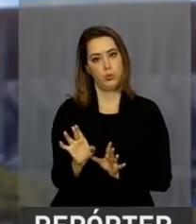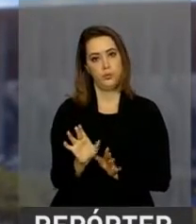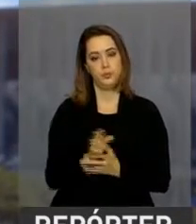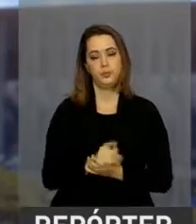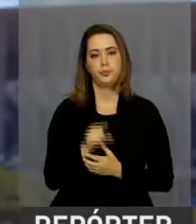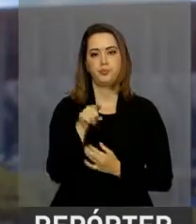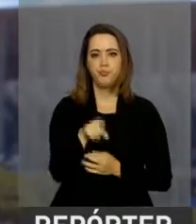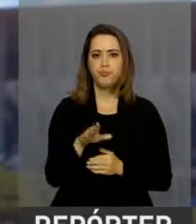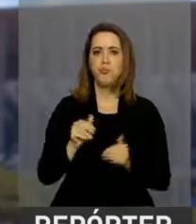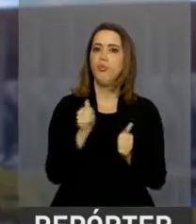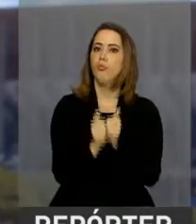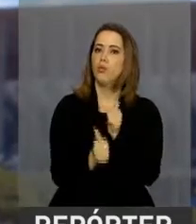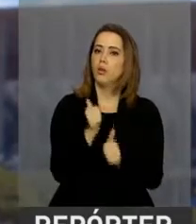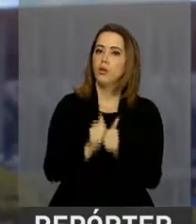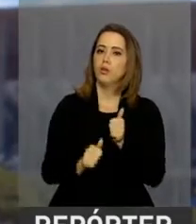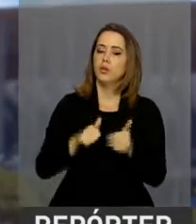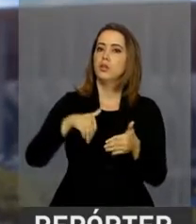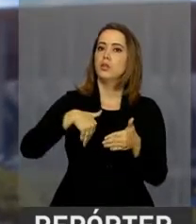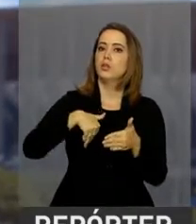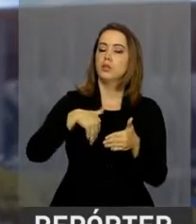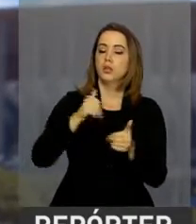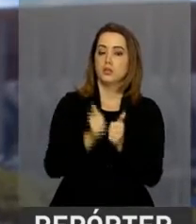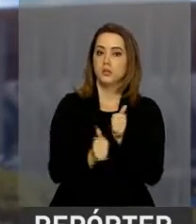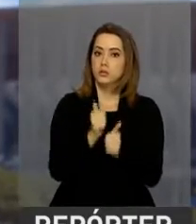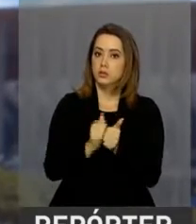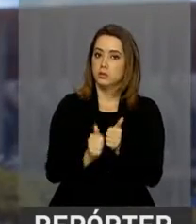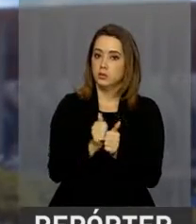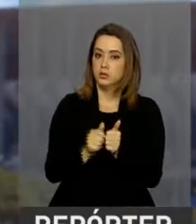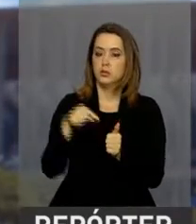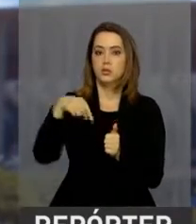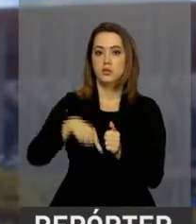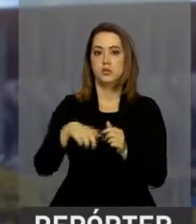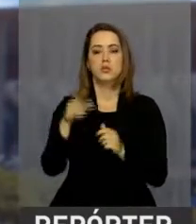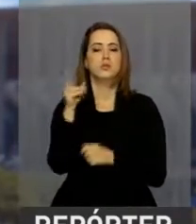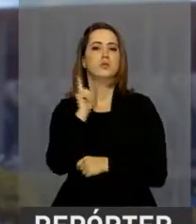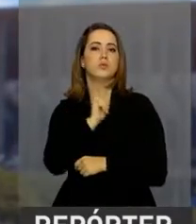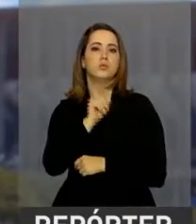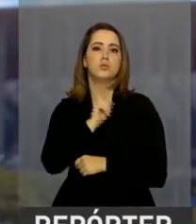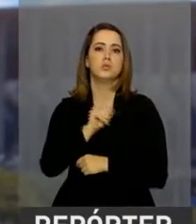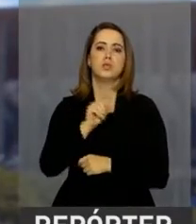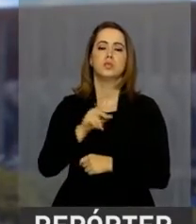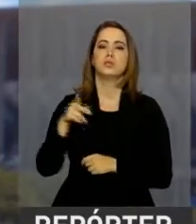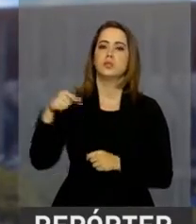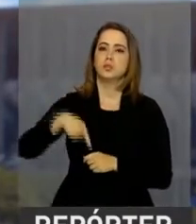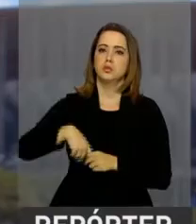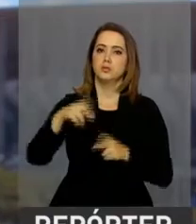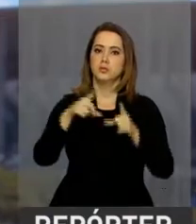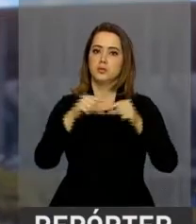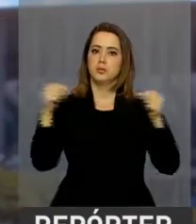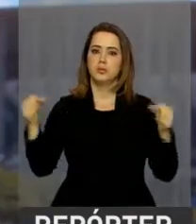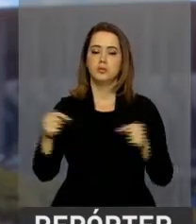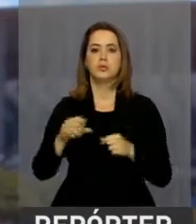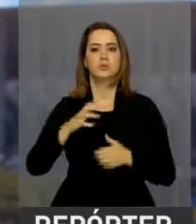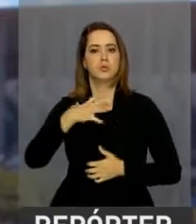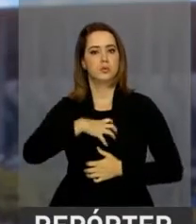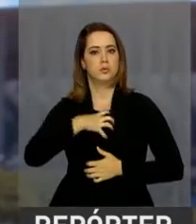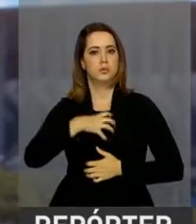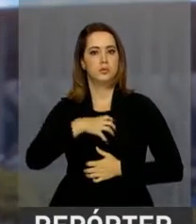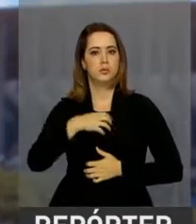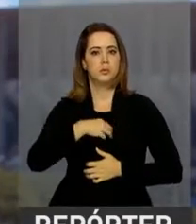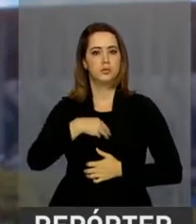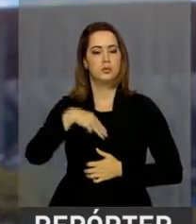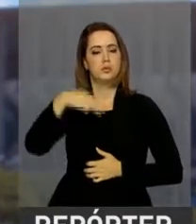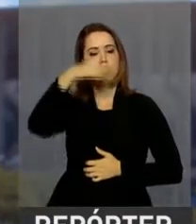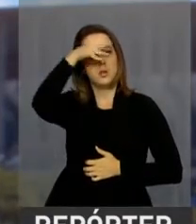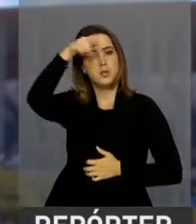de futebol disputadas em Belo Horizonte, São Paulo, aqui em Brasília, Salvador e Manaus, os torcedores só poderão levar